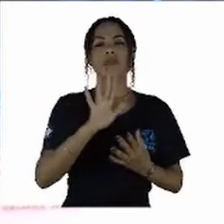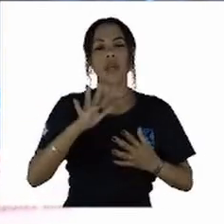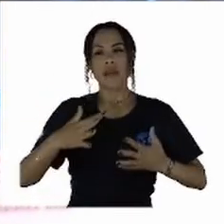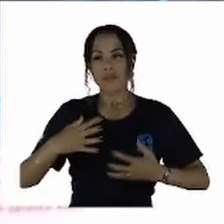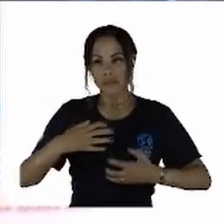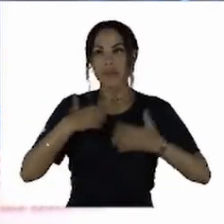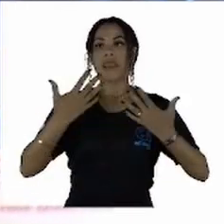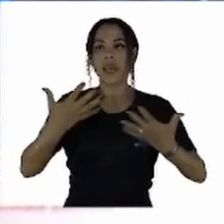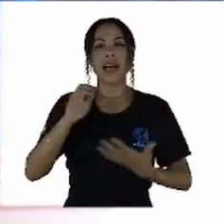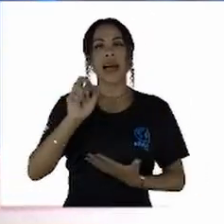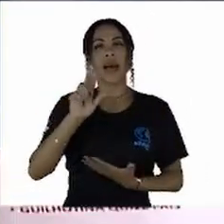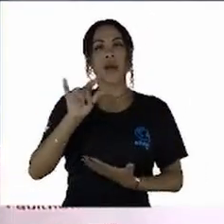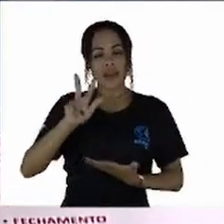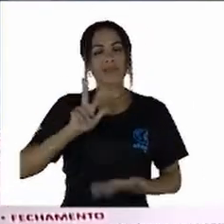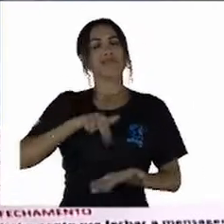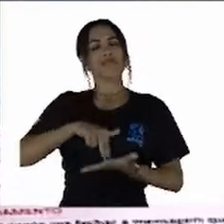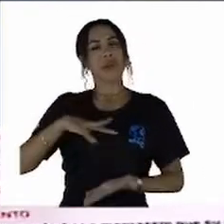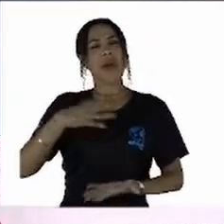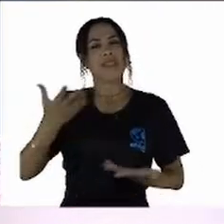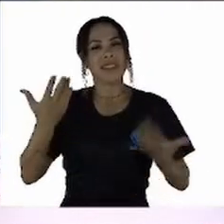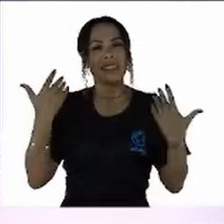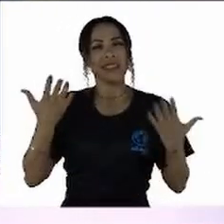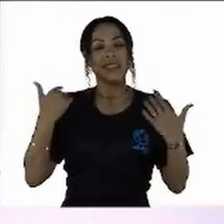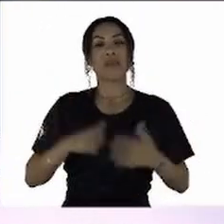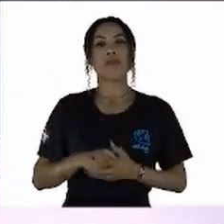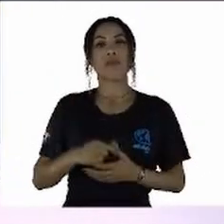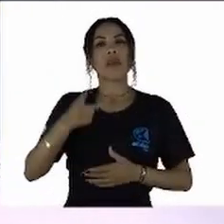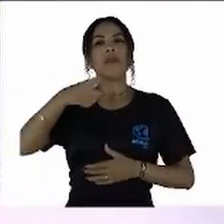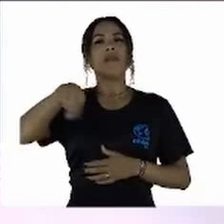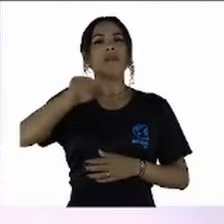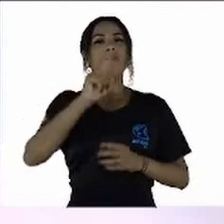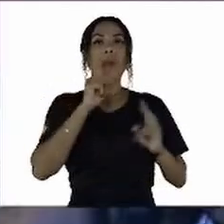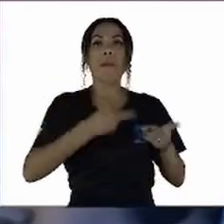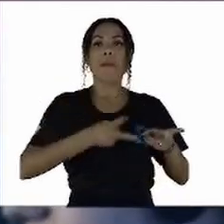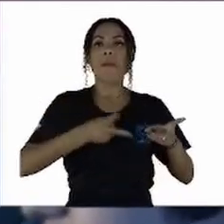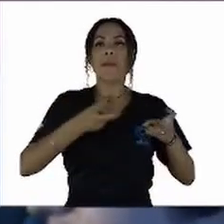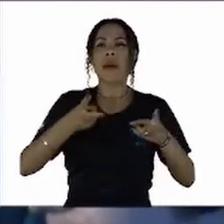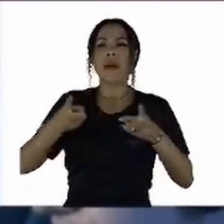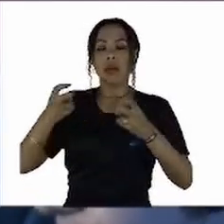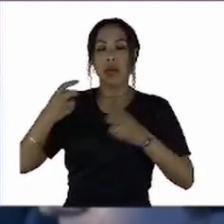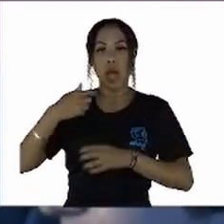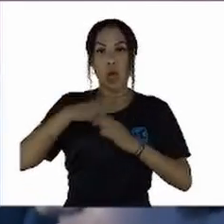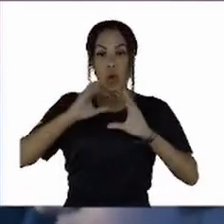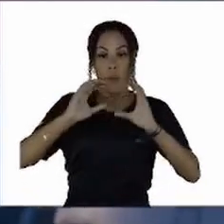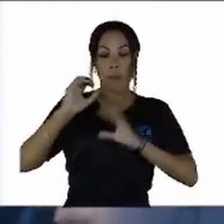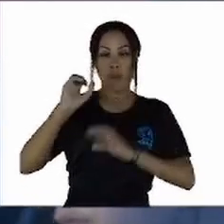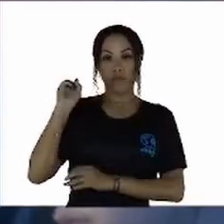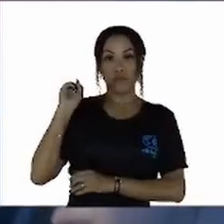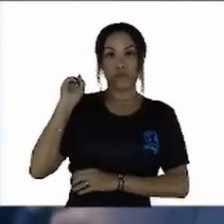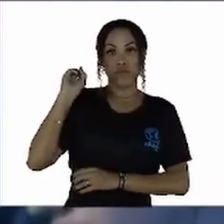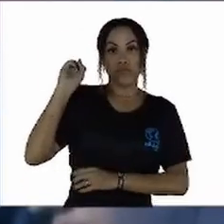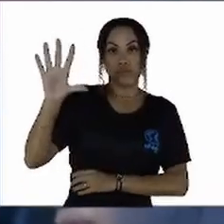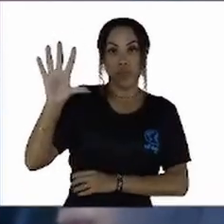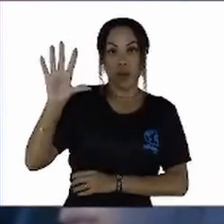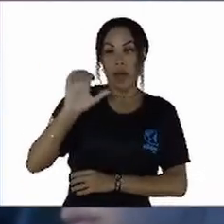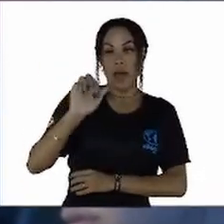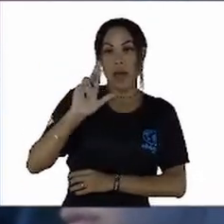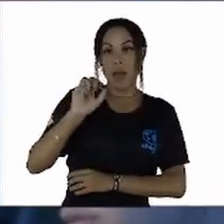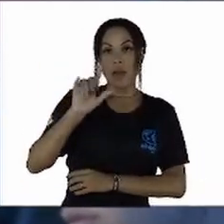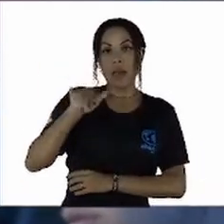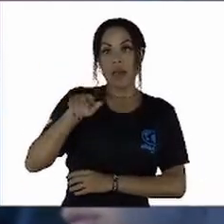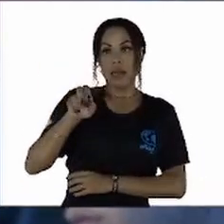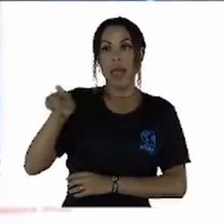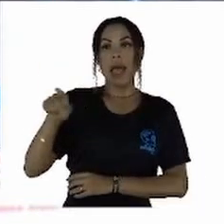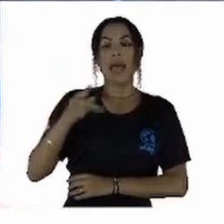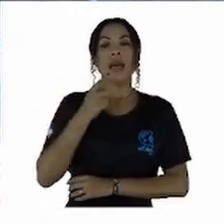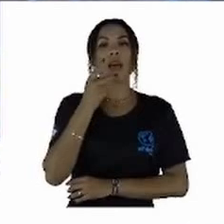vontade, Caroline, obrigado. E eu quero que vocês reparem que quando eu joguei a bola em Caroline,